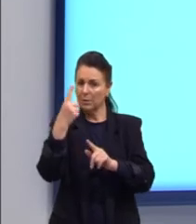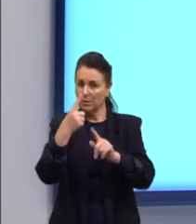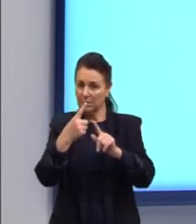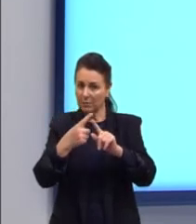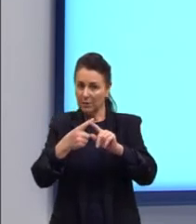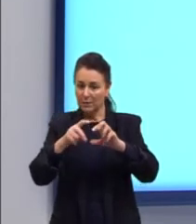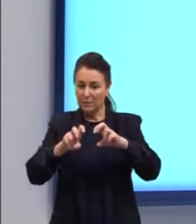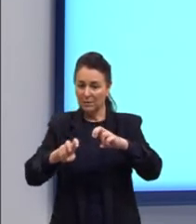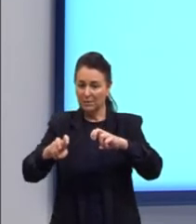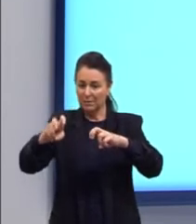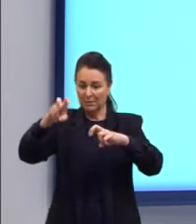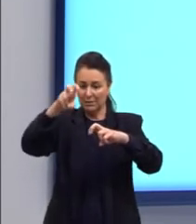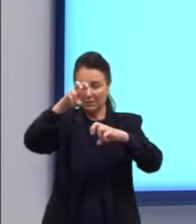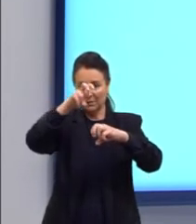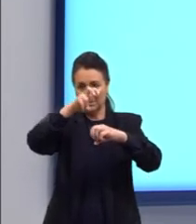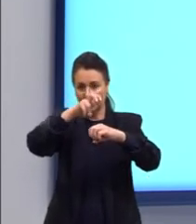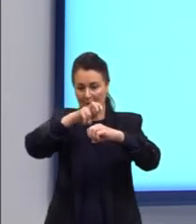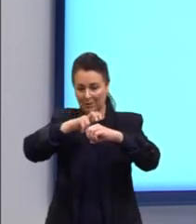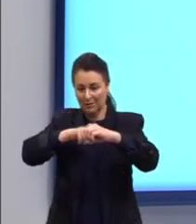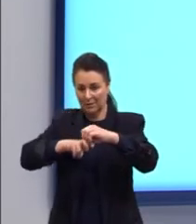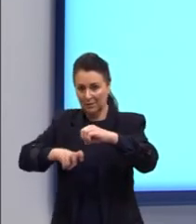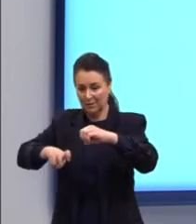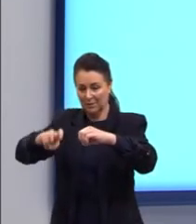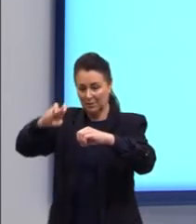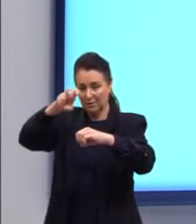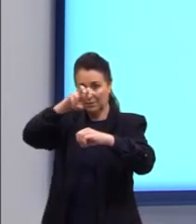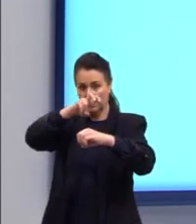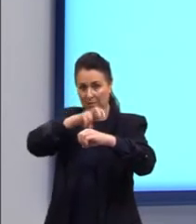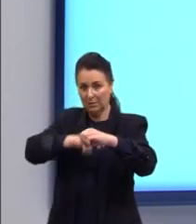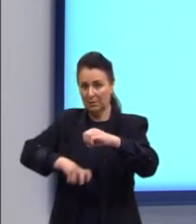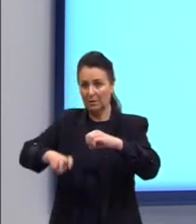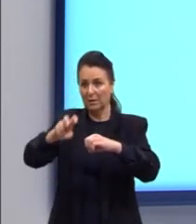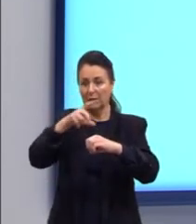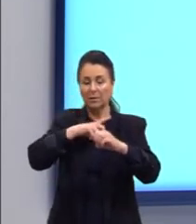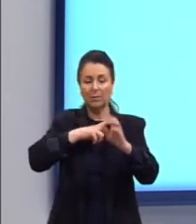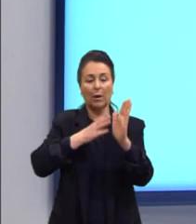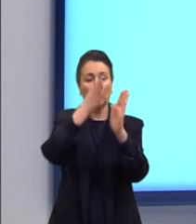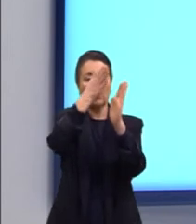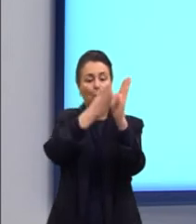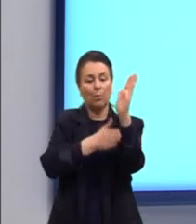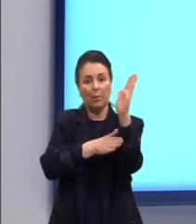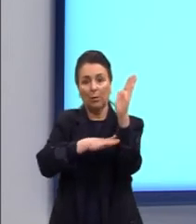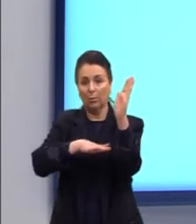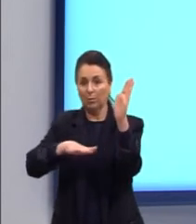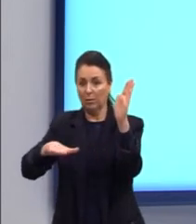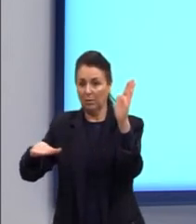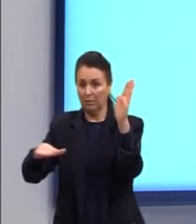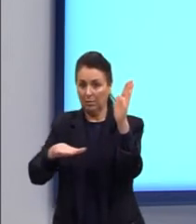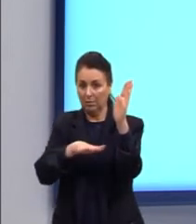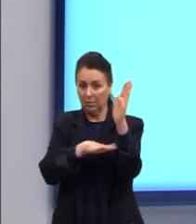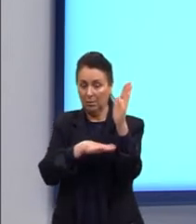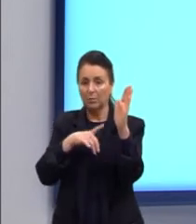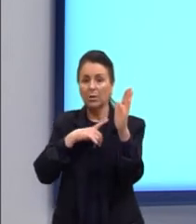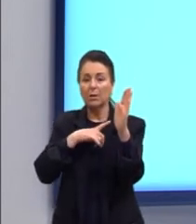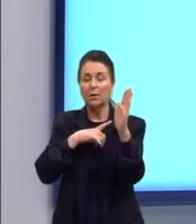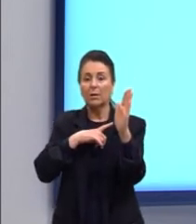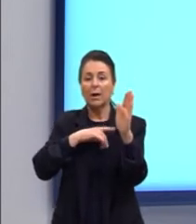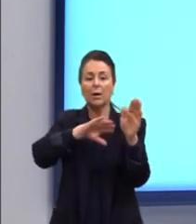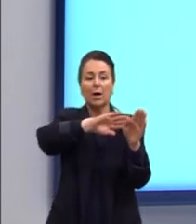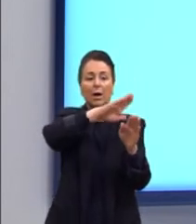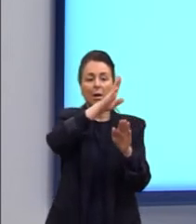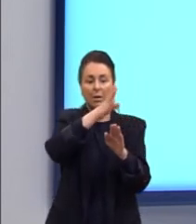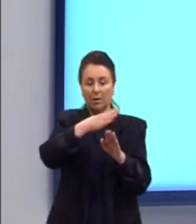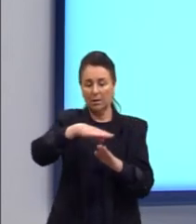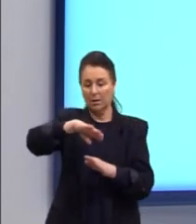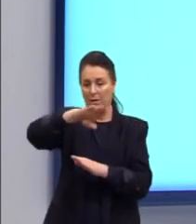F tem o seguinte gráfico então nós temos ali um plano cartesiano temos nesse movimento ondulatório